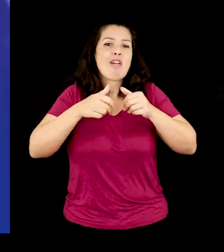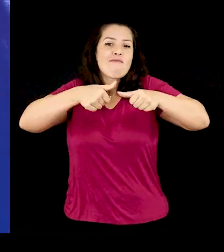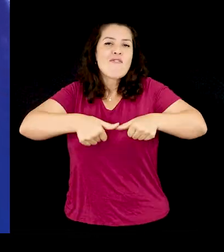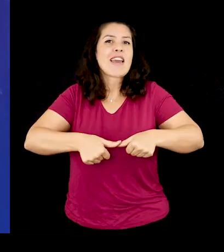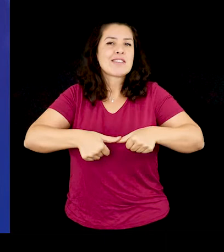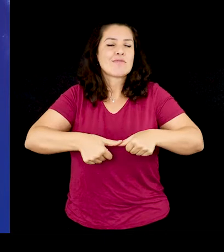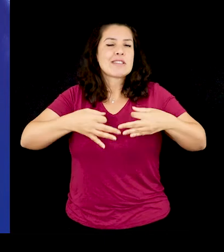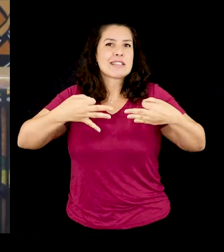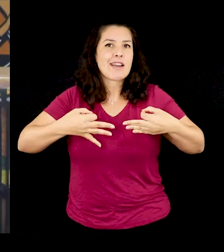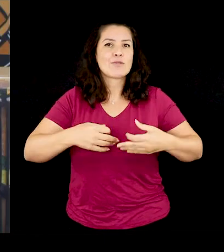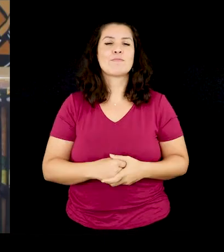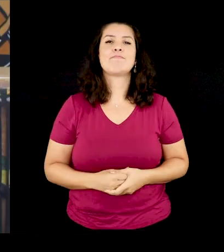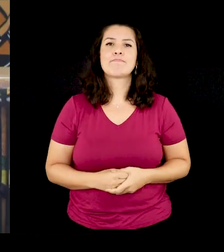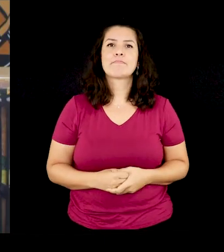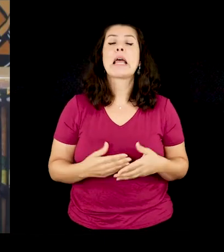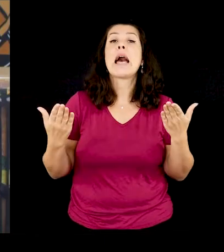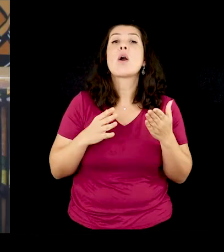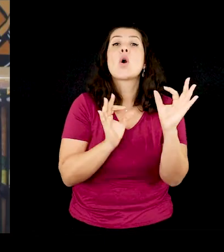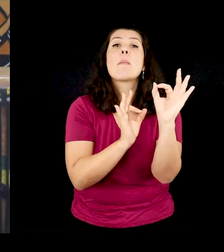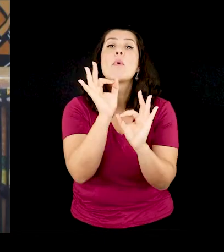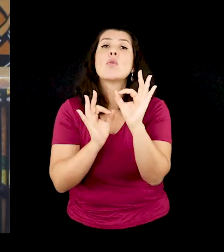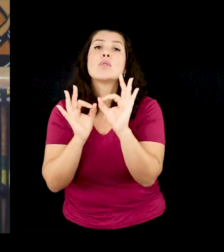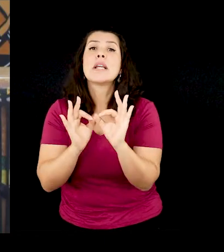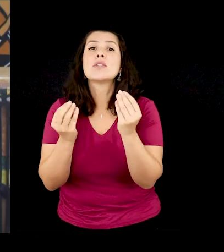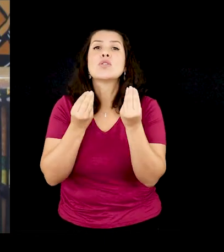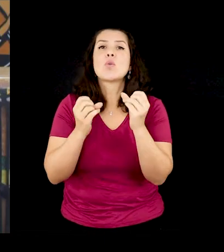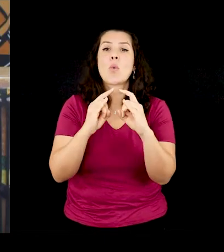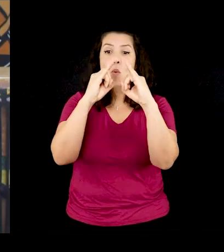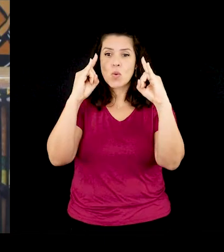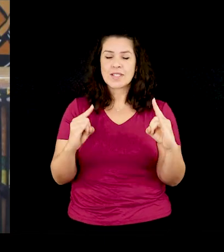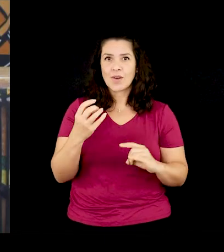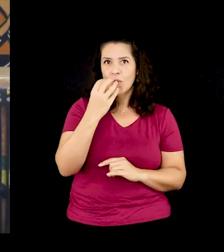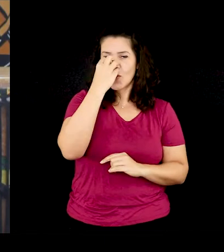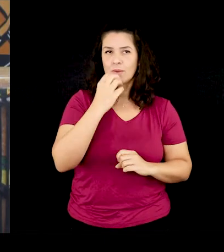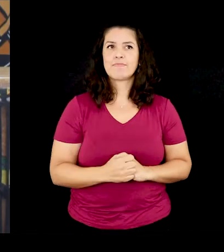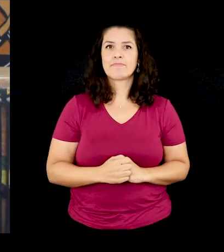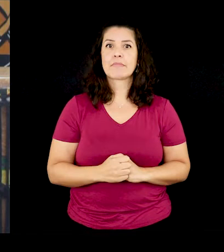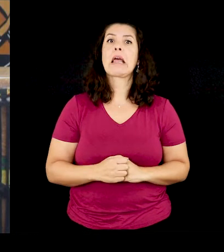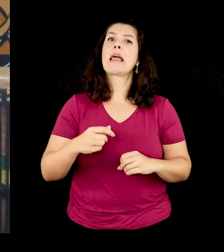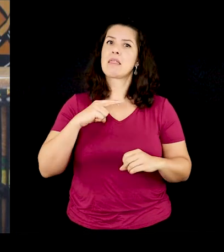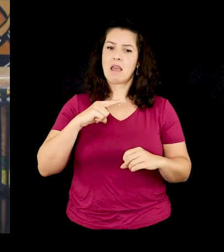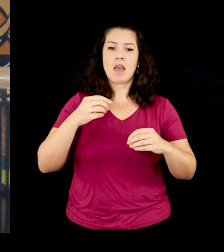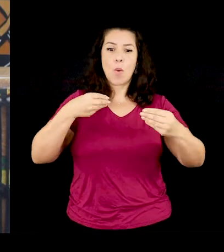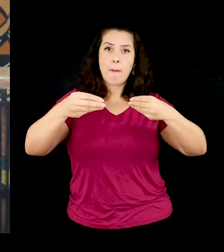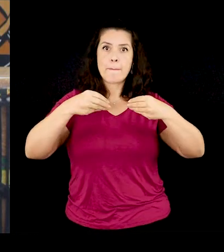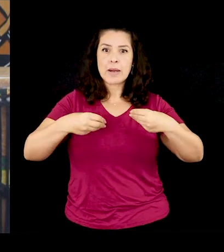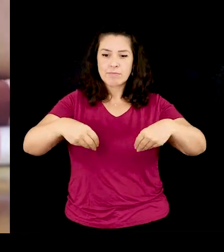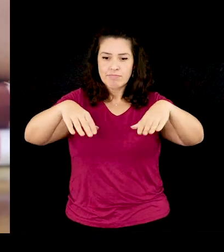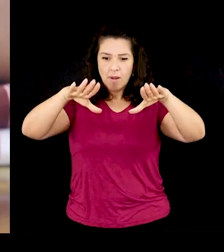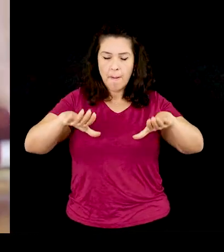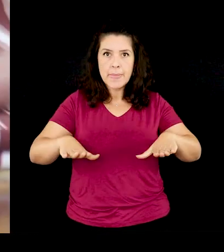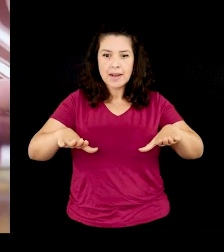não cair. Agora a gente vai fazer a montagem do nosso circo. Eu escolhi esse tecido para fazer a